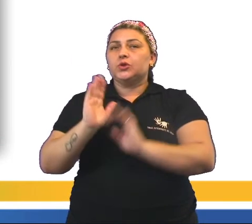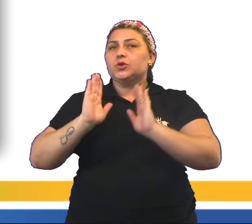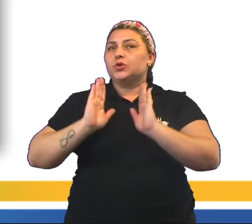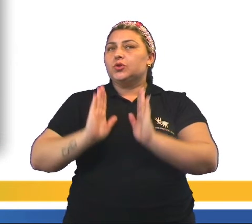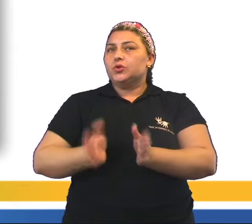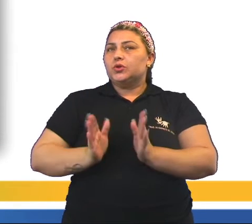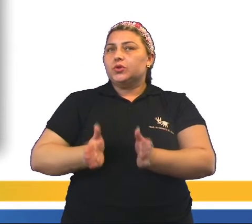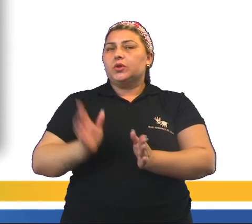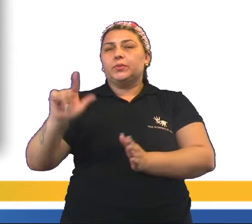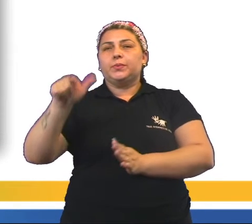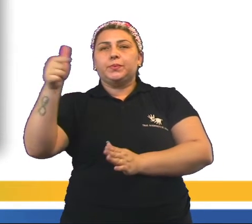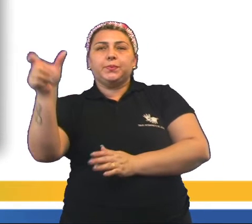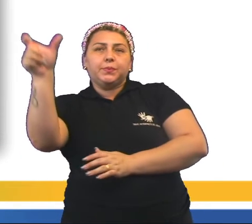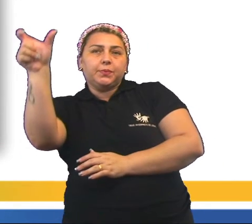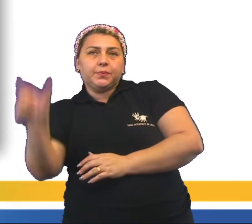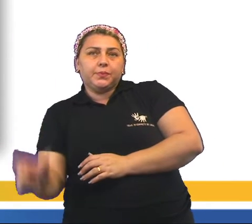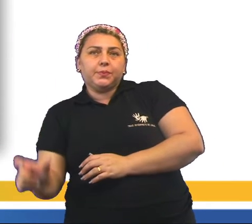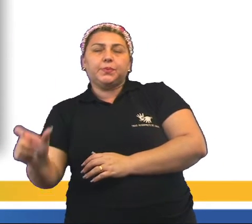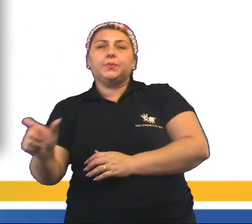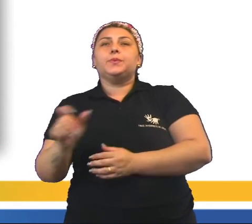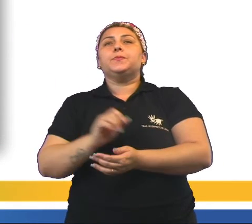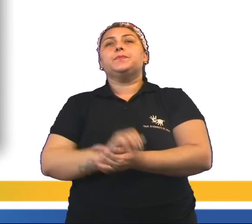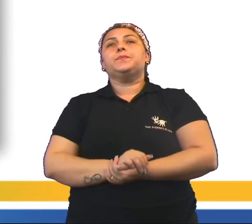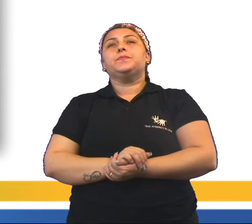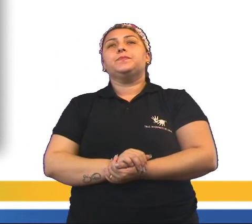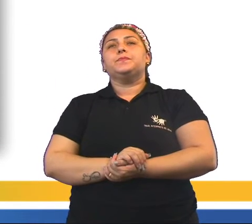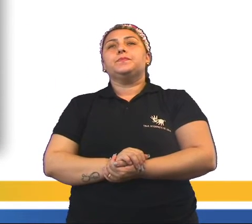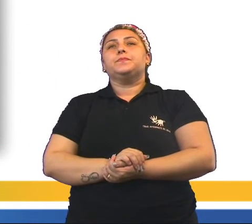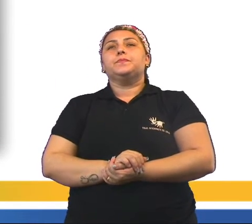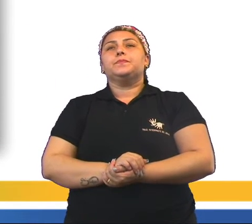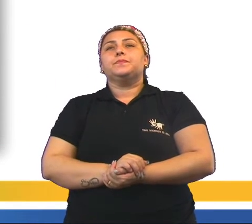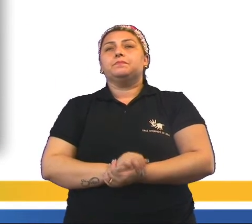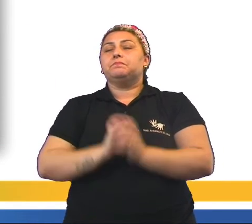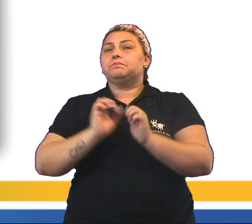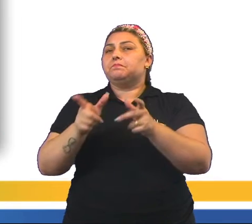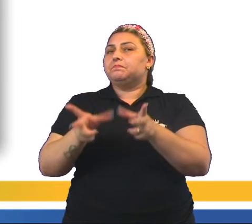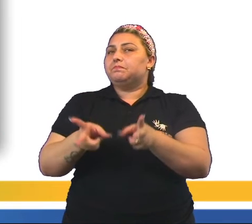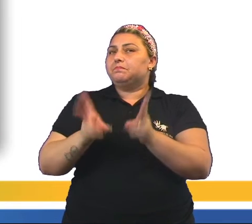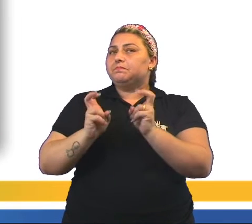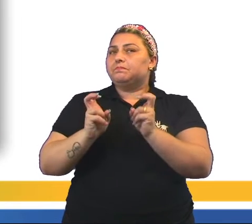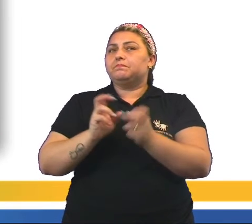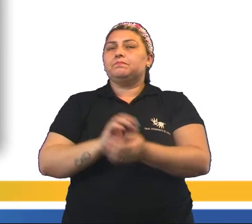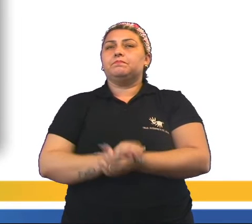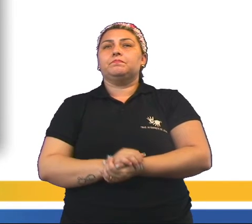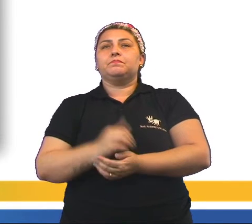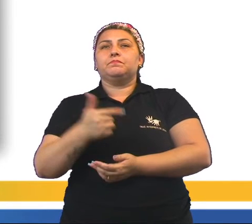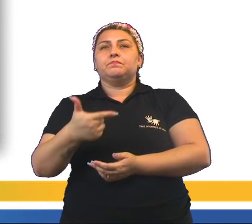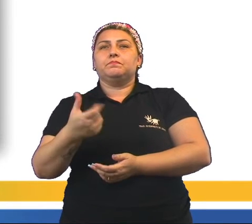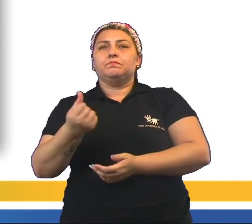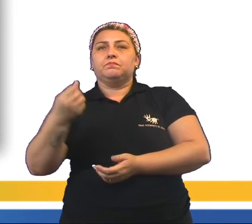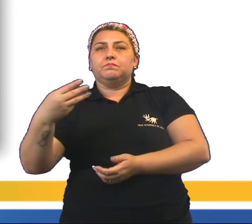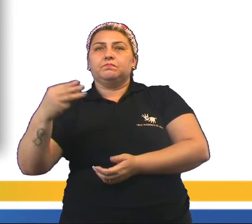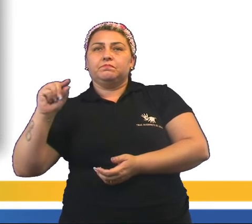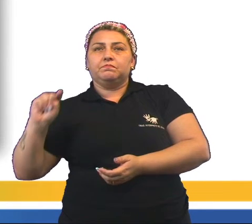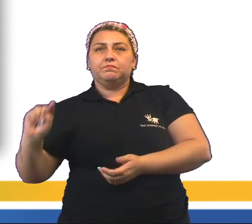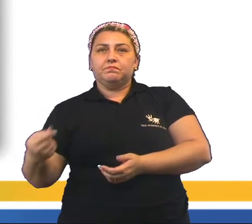Já do outro lado, do lado direito da imagem, conforme vocês podem observar,